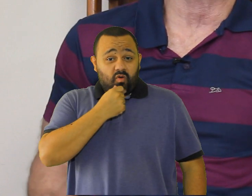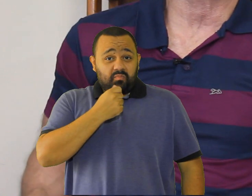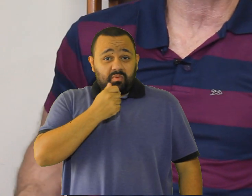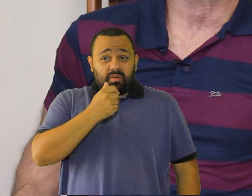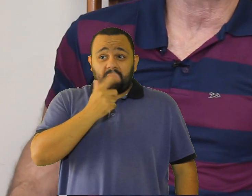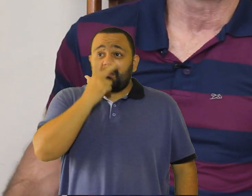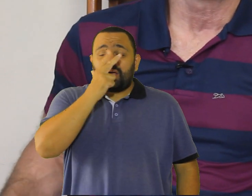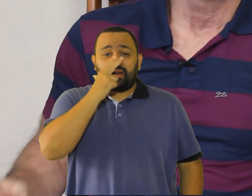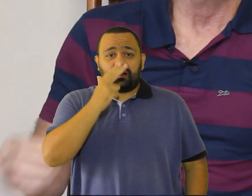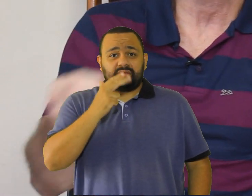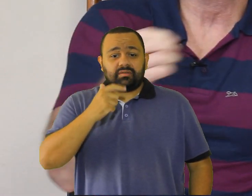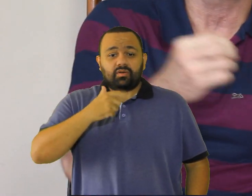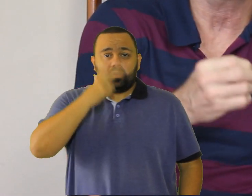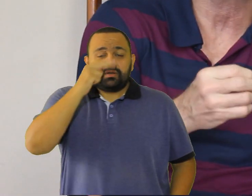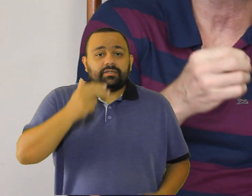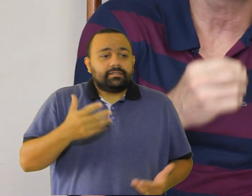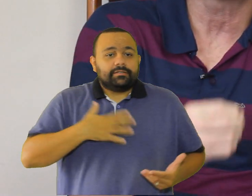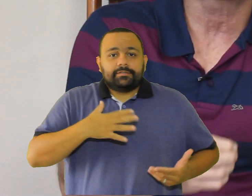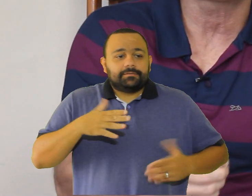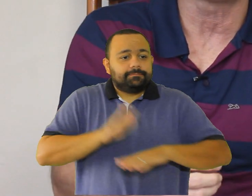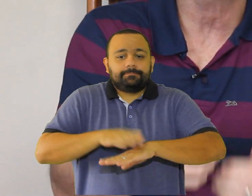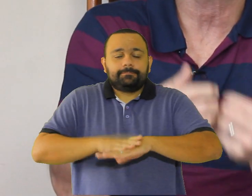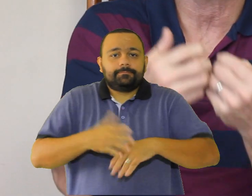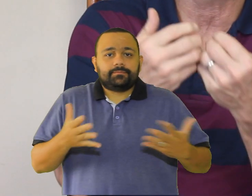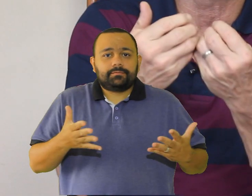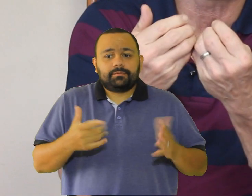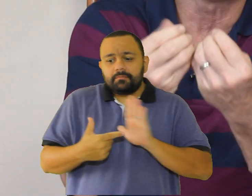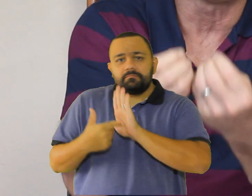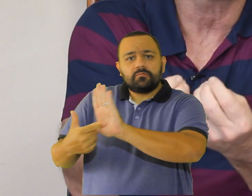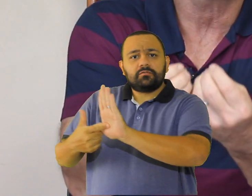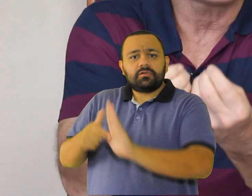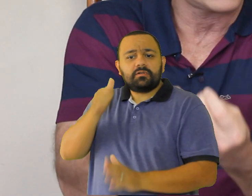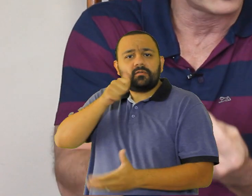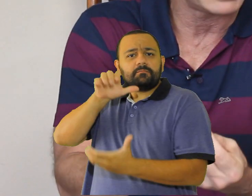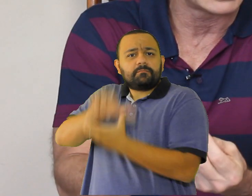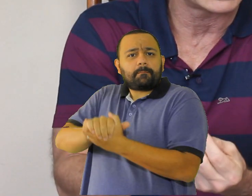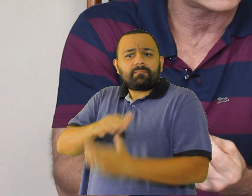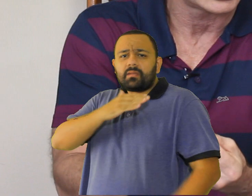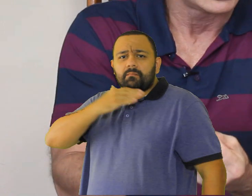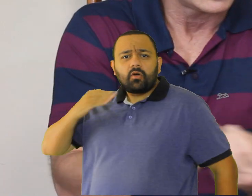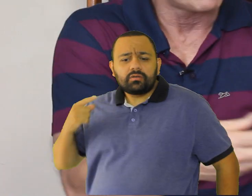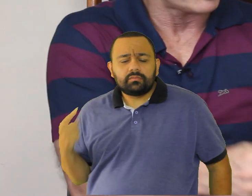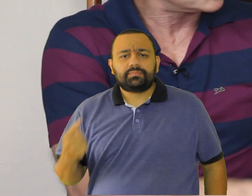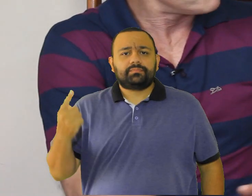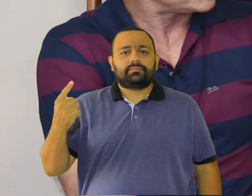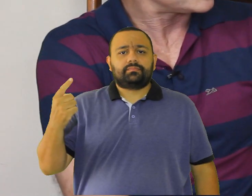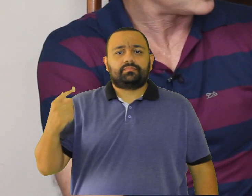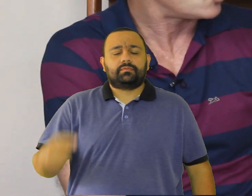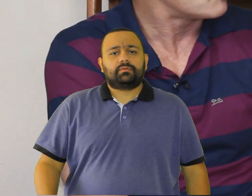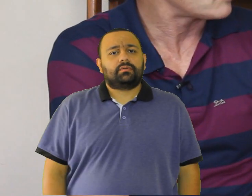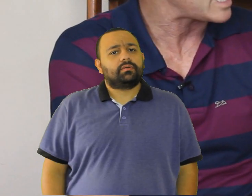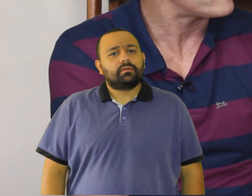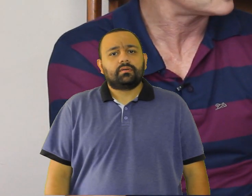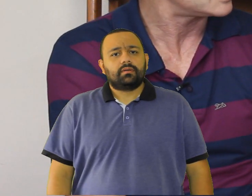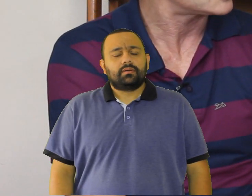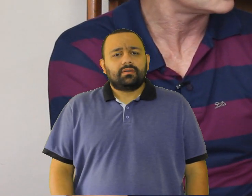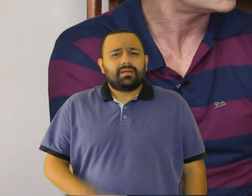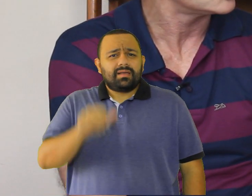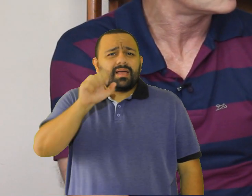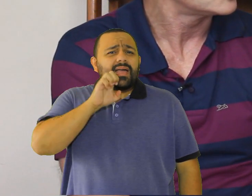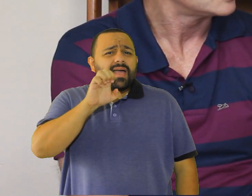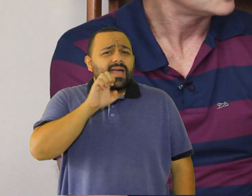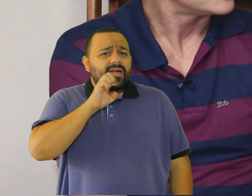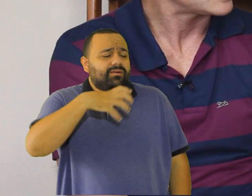a sua pele, expôs a sua esposa a uma morte fulminante. Eu posso imaginar como Eva